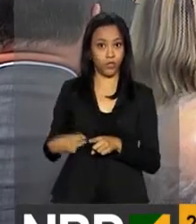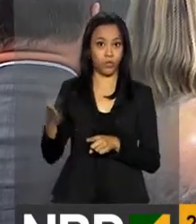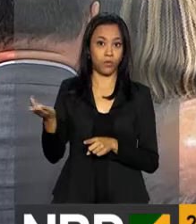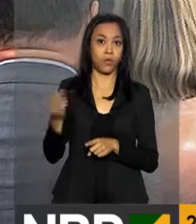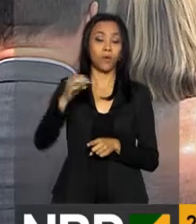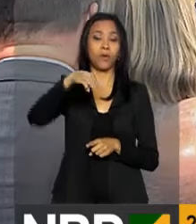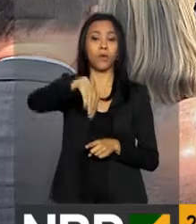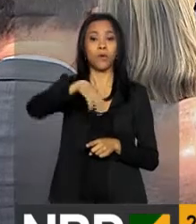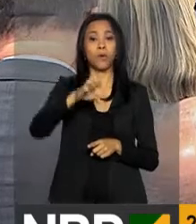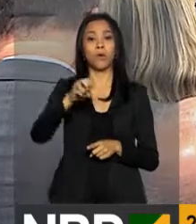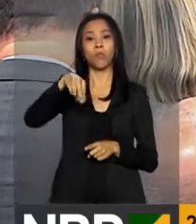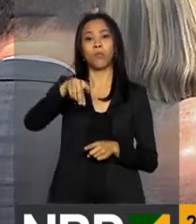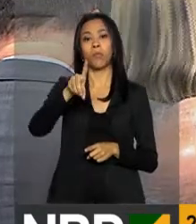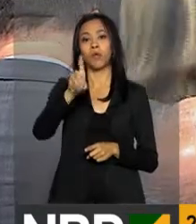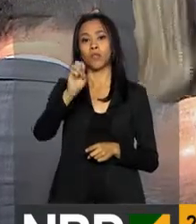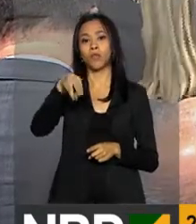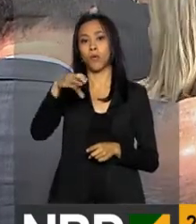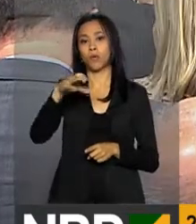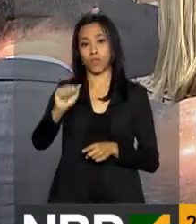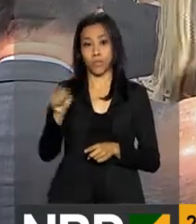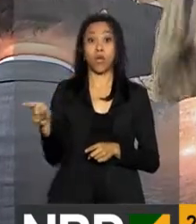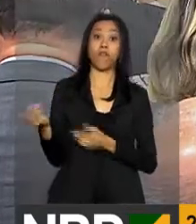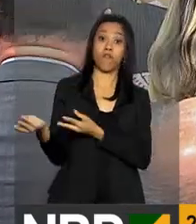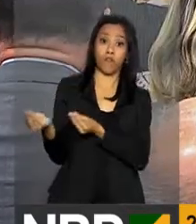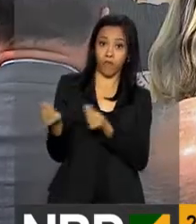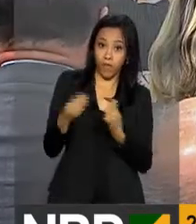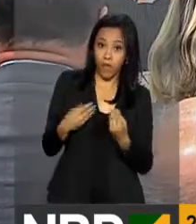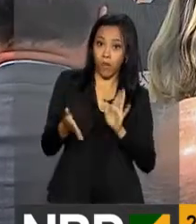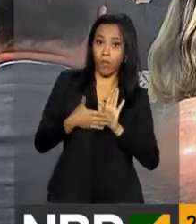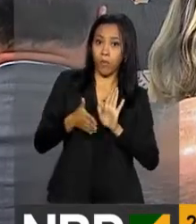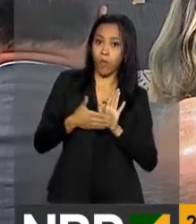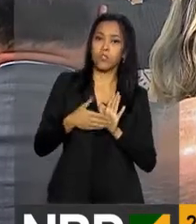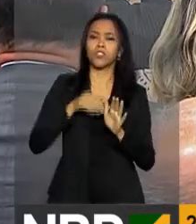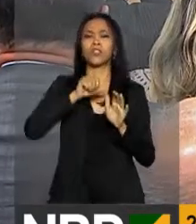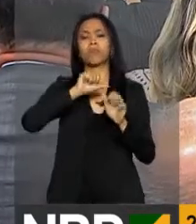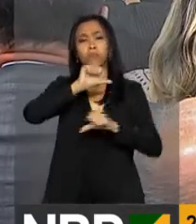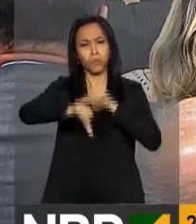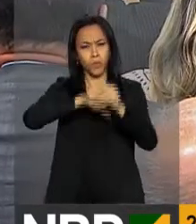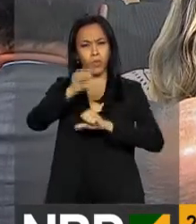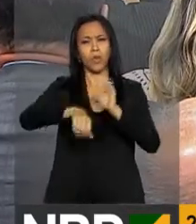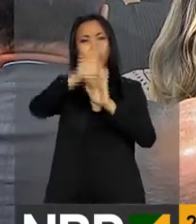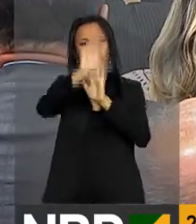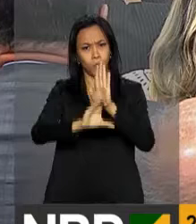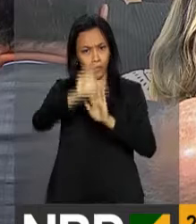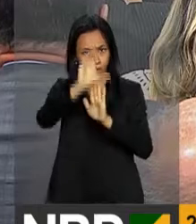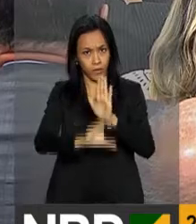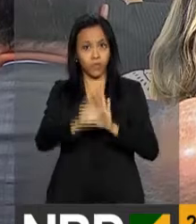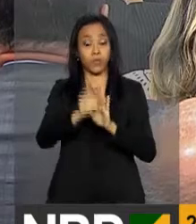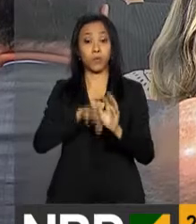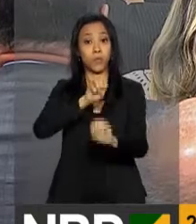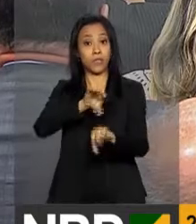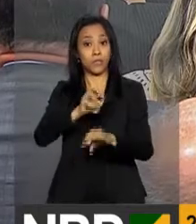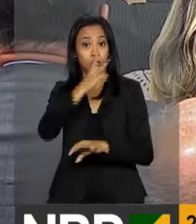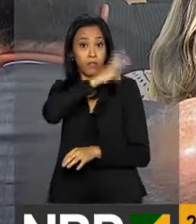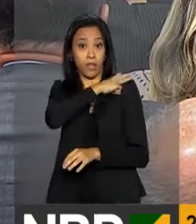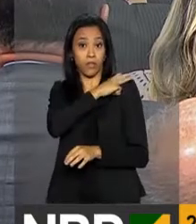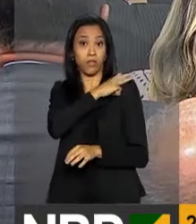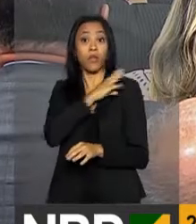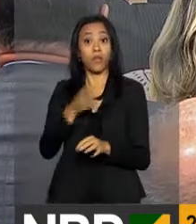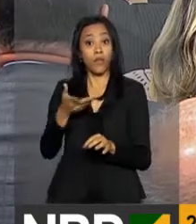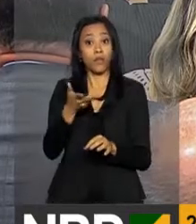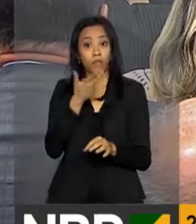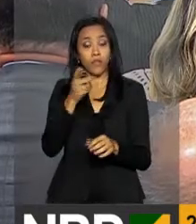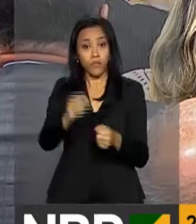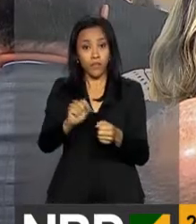hipótese de realizarmos a reforma do ensino médio que nós resolvemos fazer por medida provisória